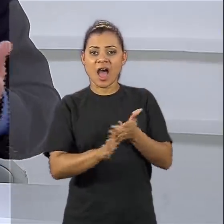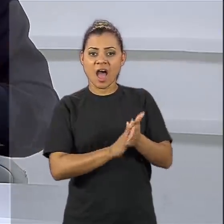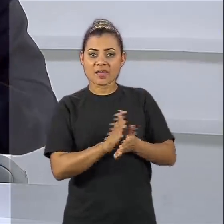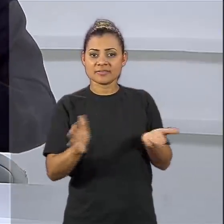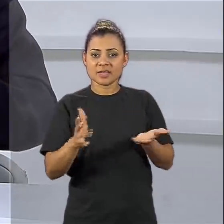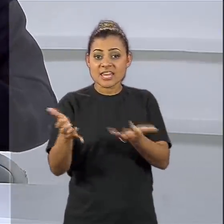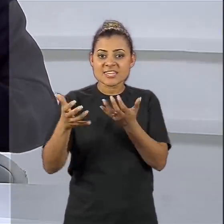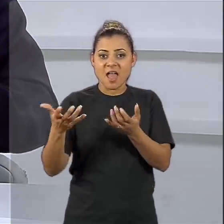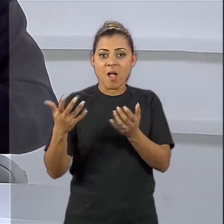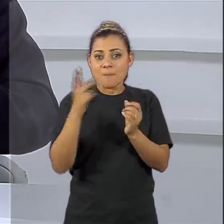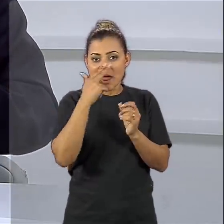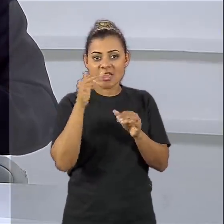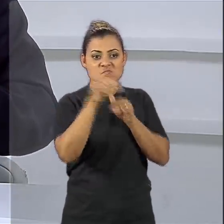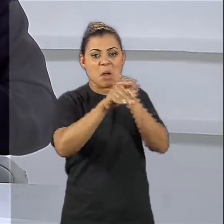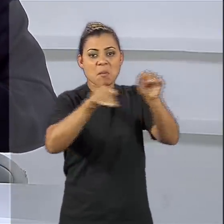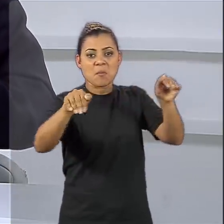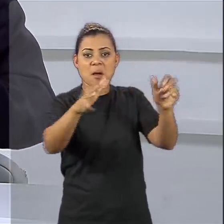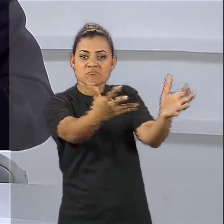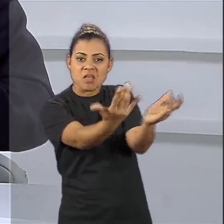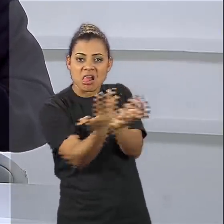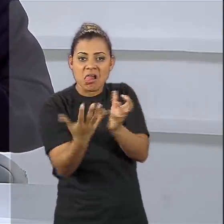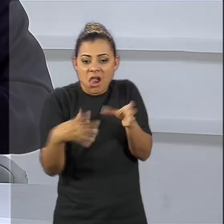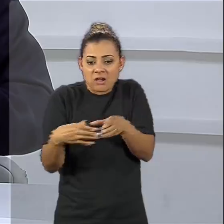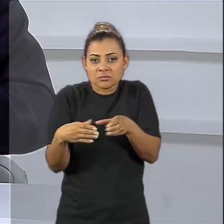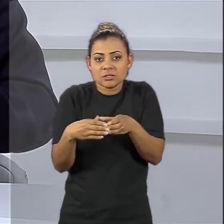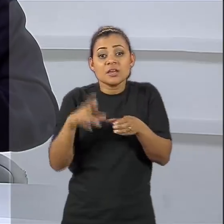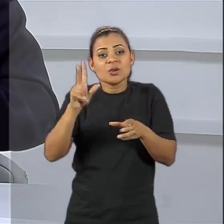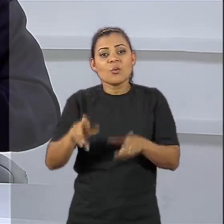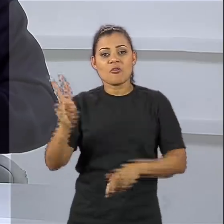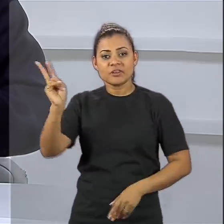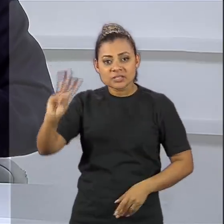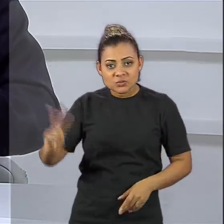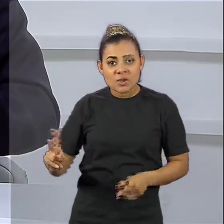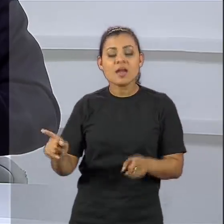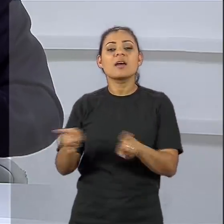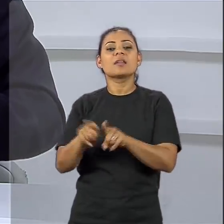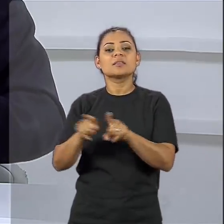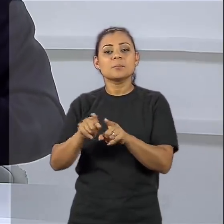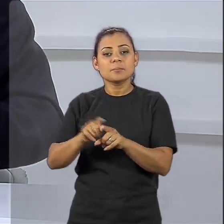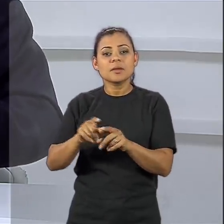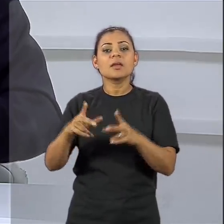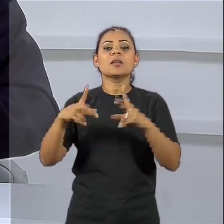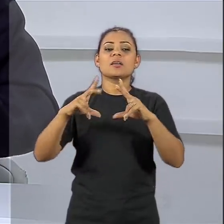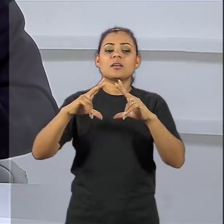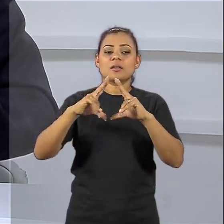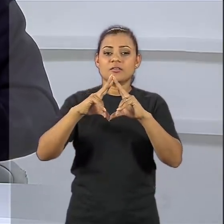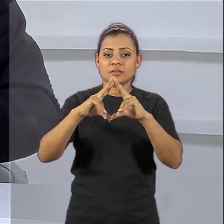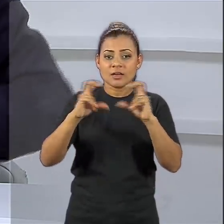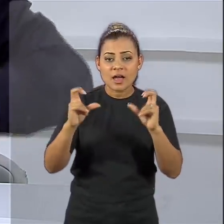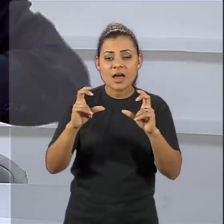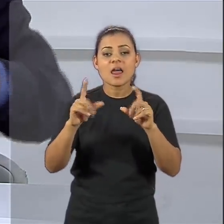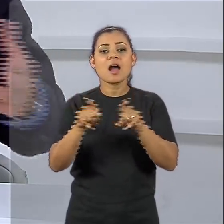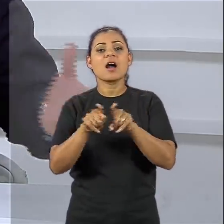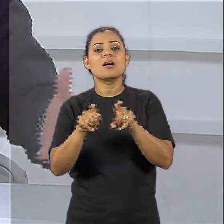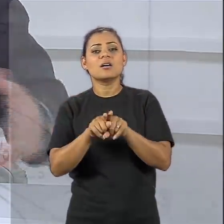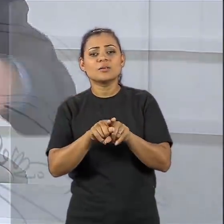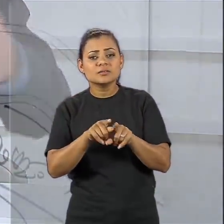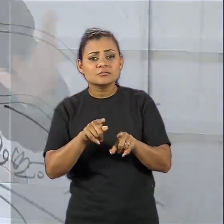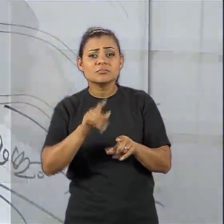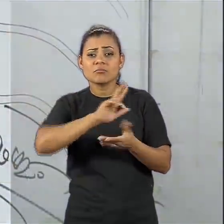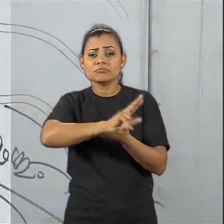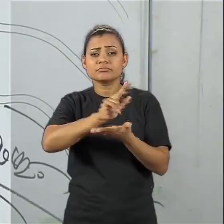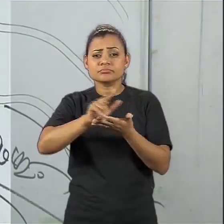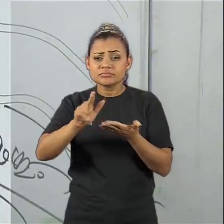pelo voto, é o caso da Venezuela, é o caso da Nicarágua, é o caso da Turquia, é o caso já mais antigo da Rússia, enfim.